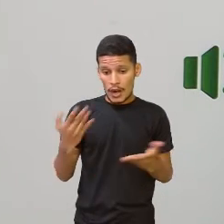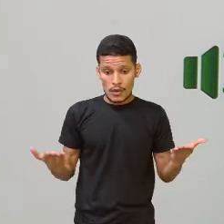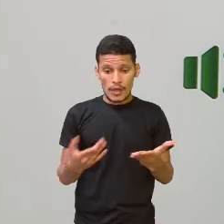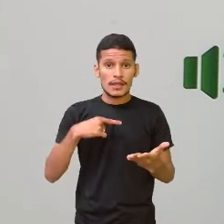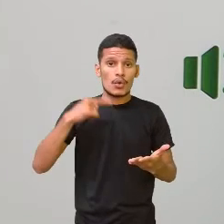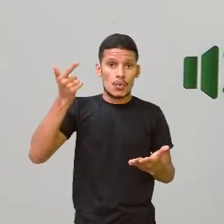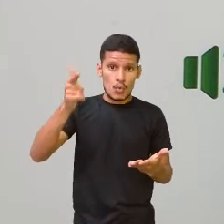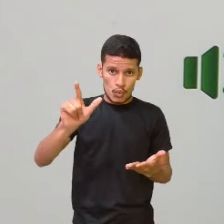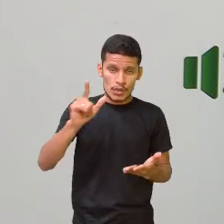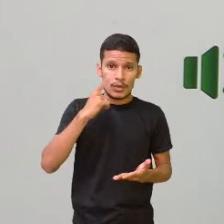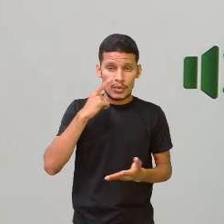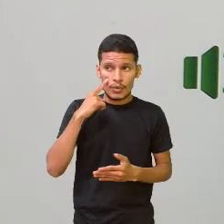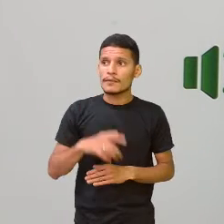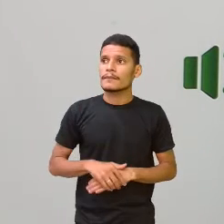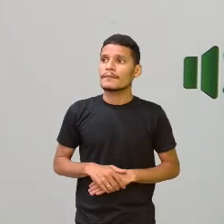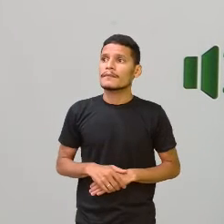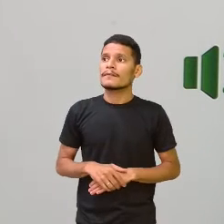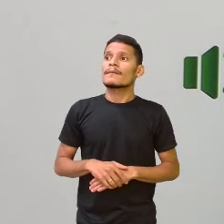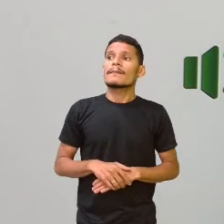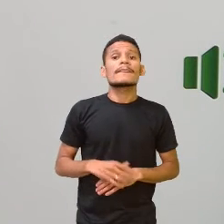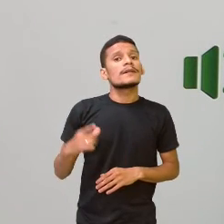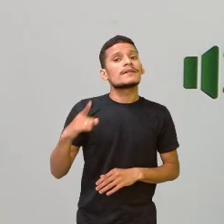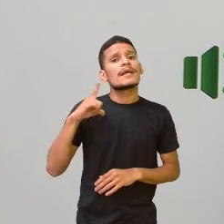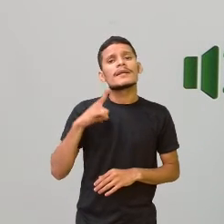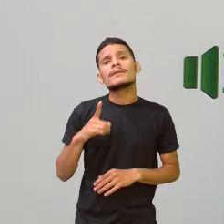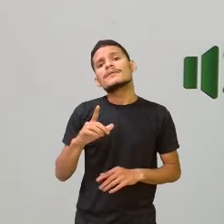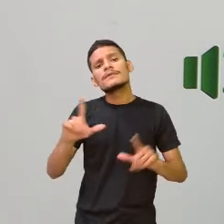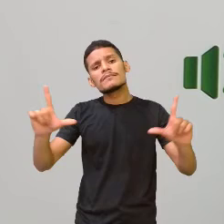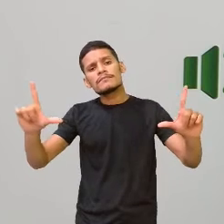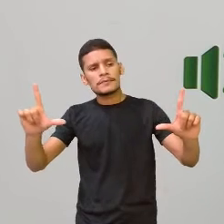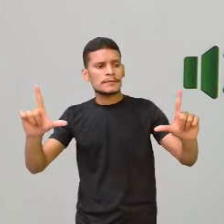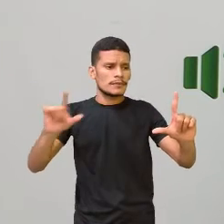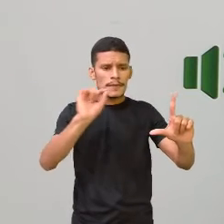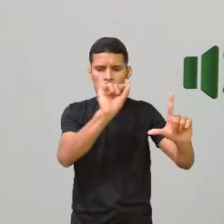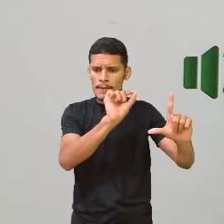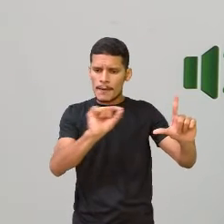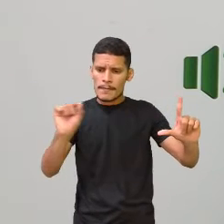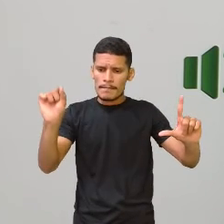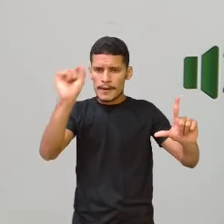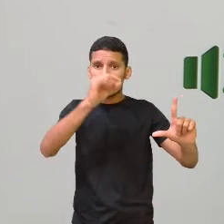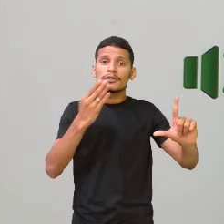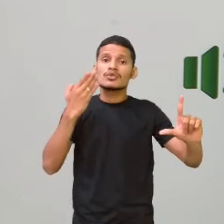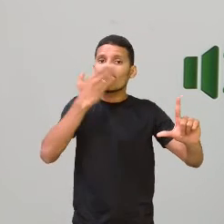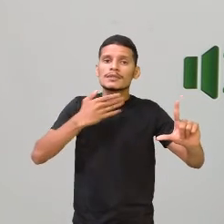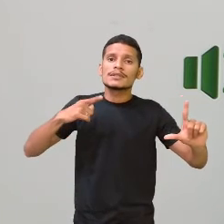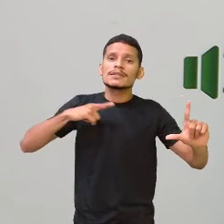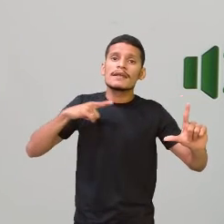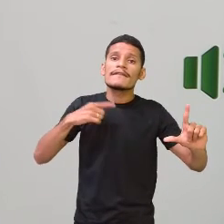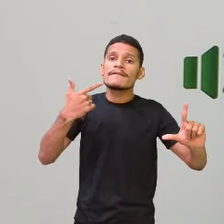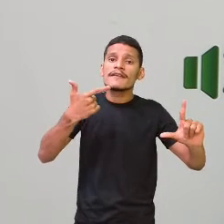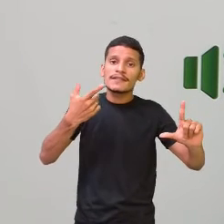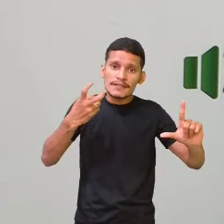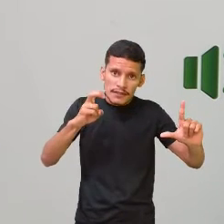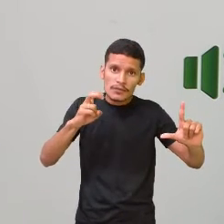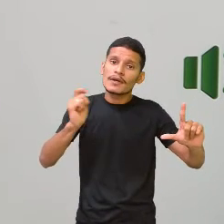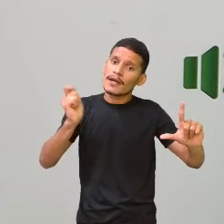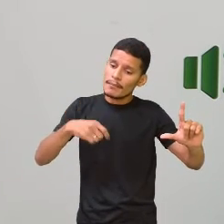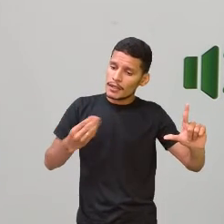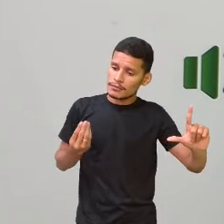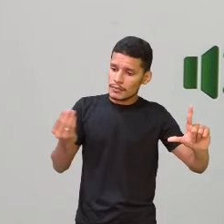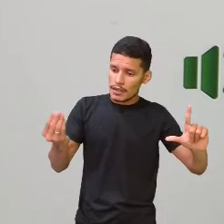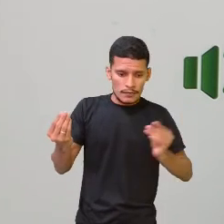um. Num painel de doces, tinham 25 bombons para serem divididos entre 5